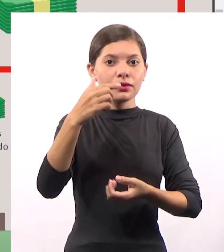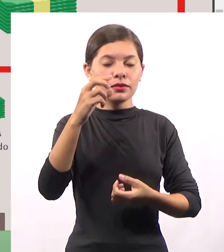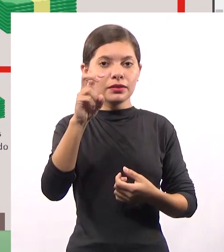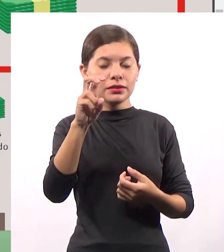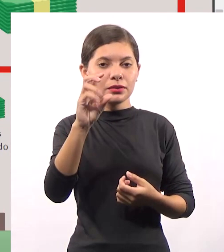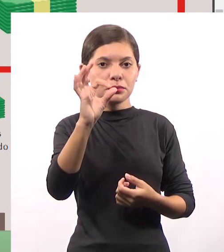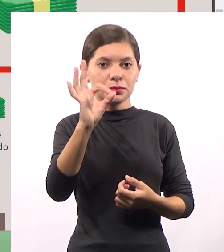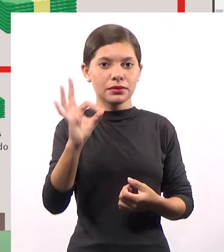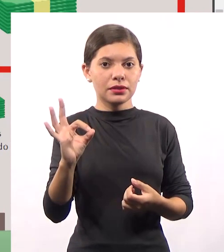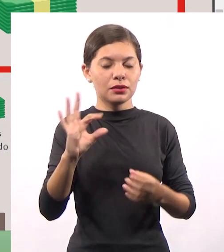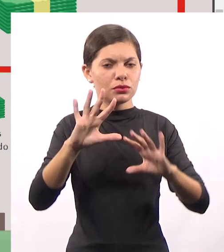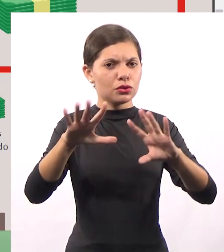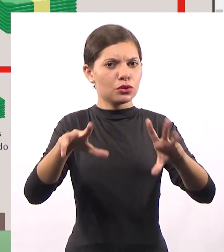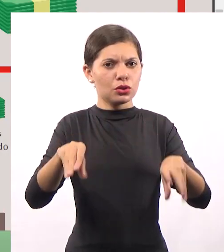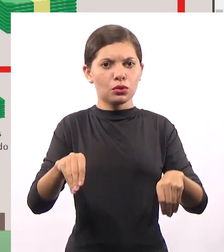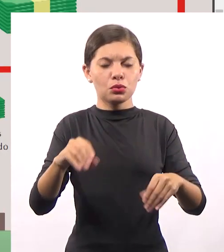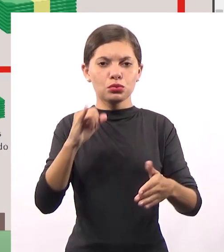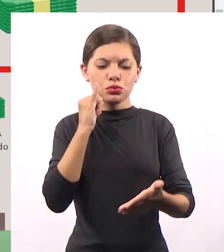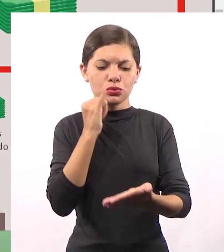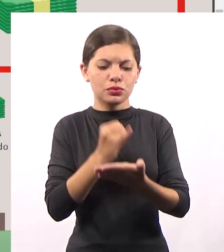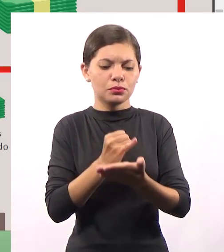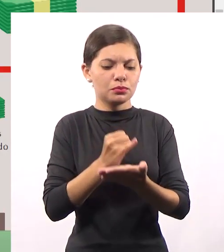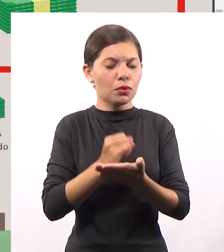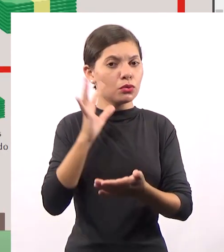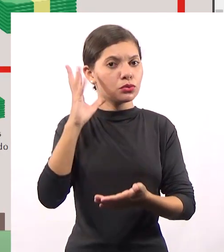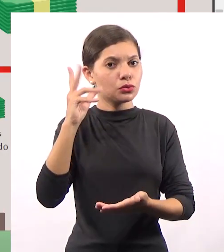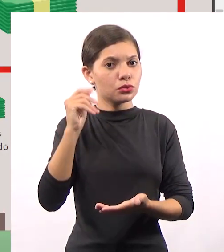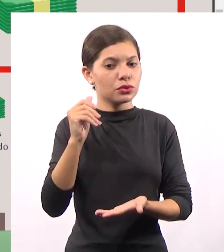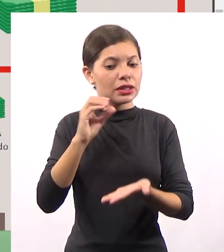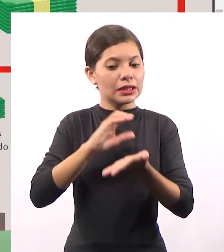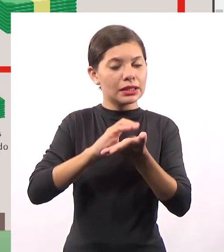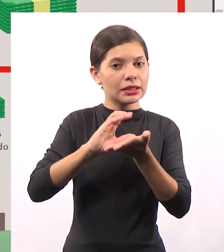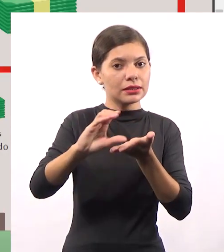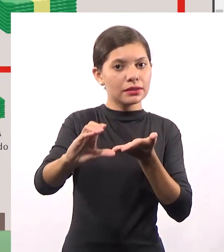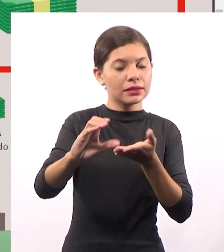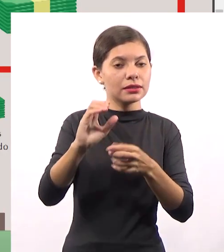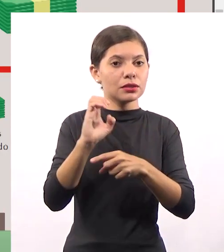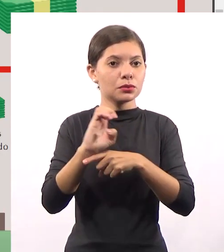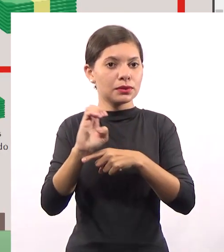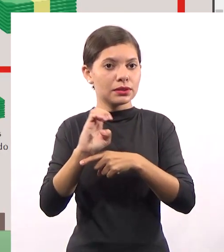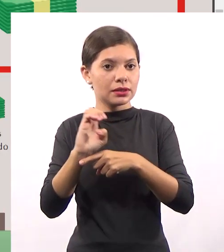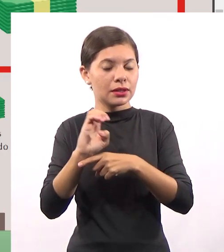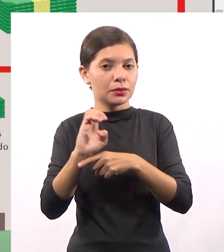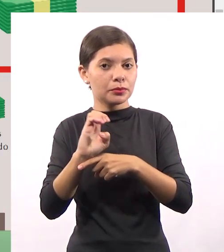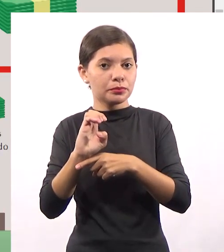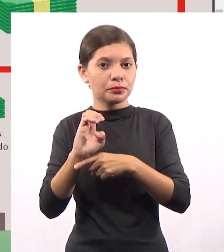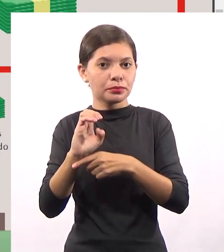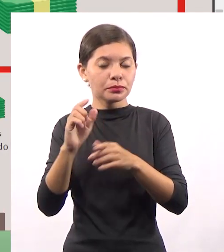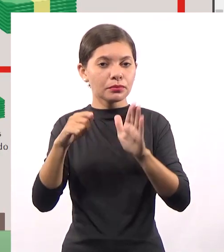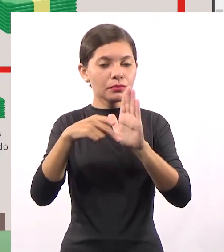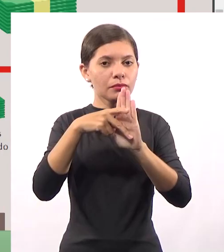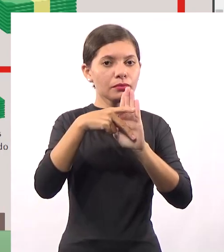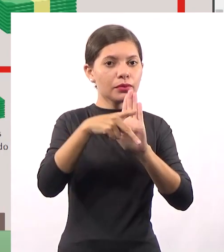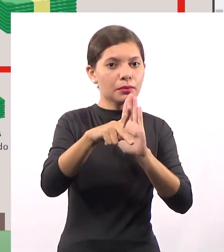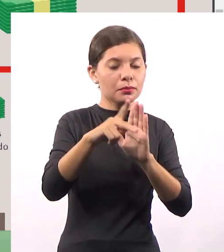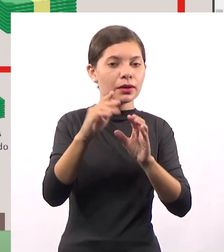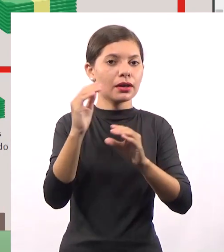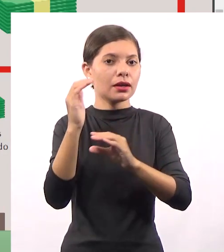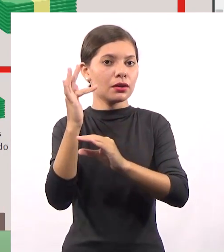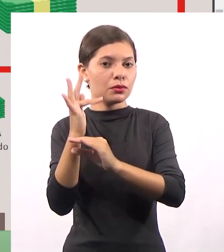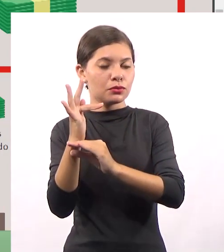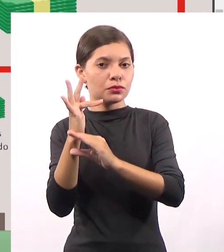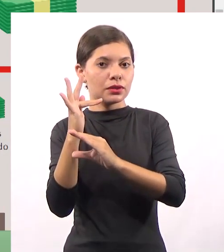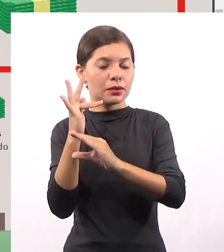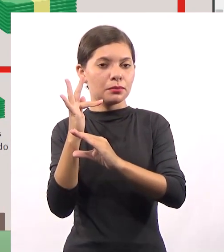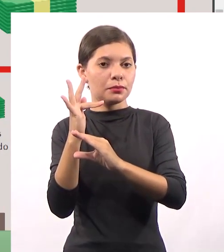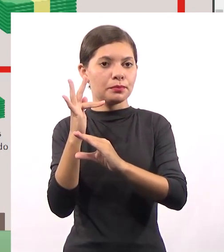arrecadação? Bom, 25% de todos os impostos e transferências do estado são destinados para